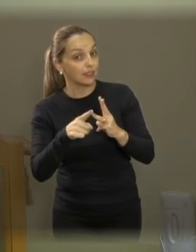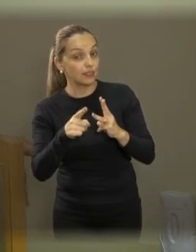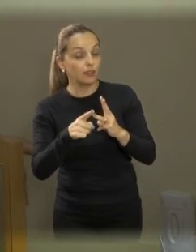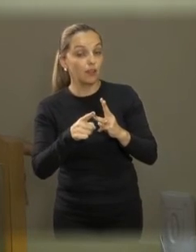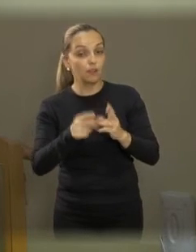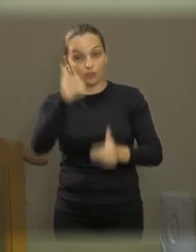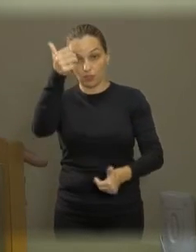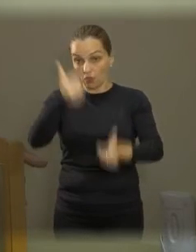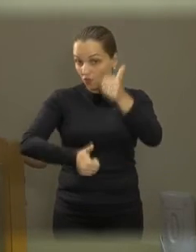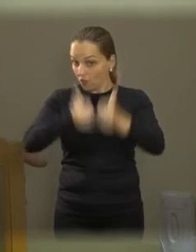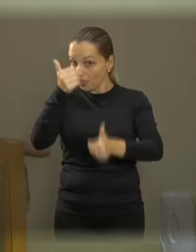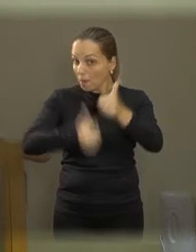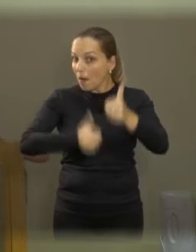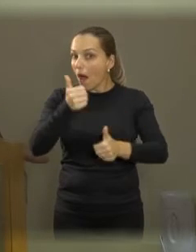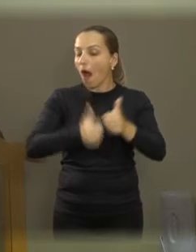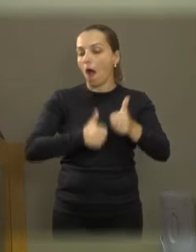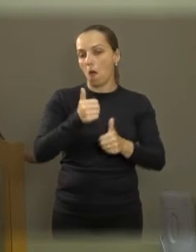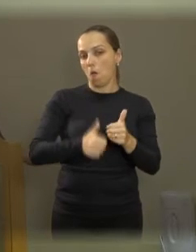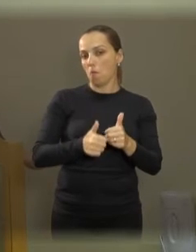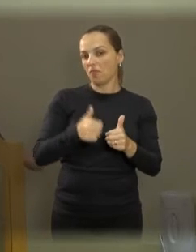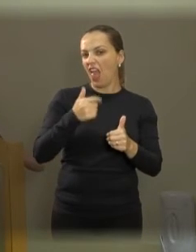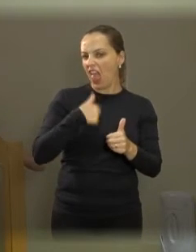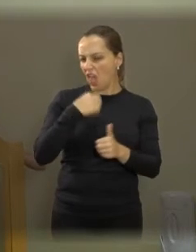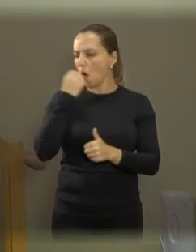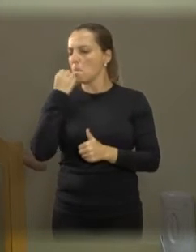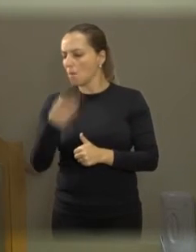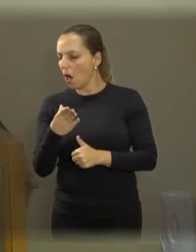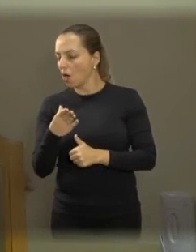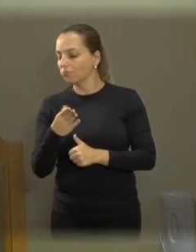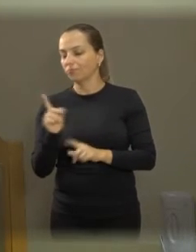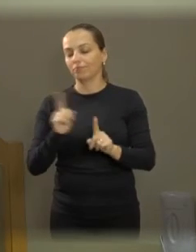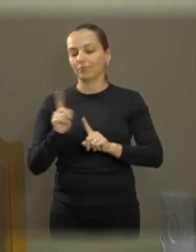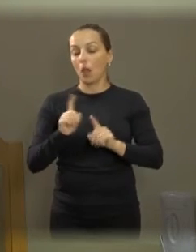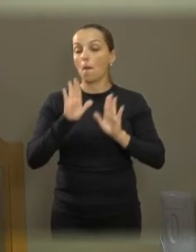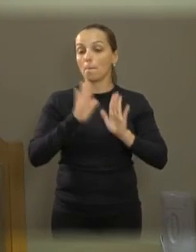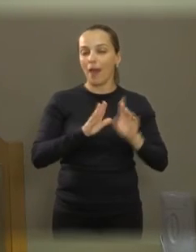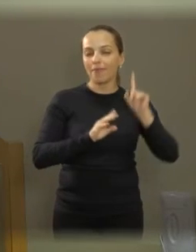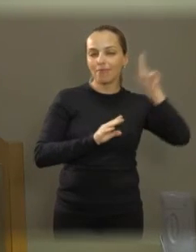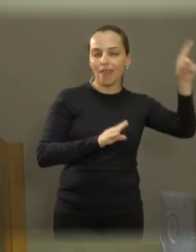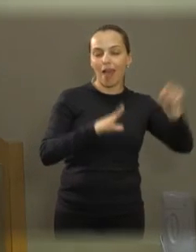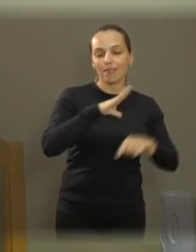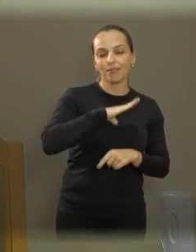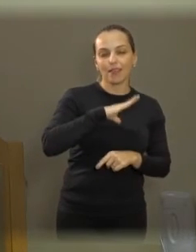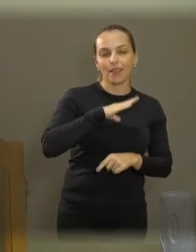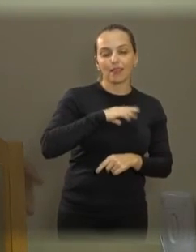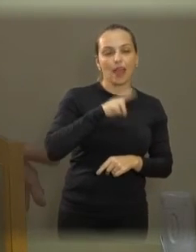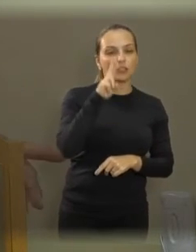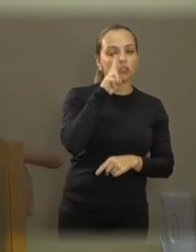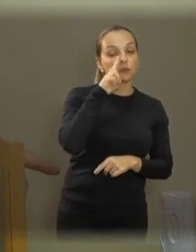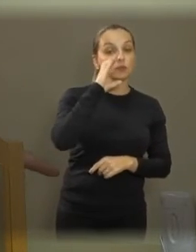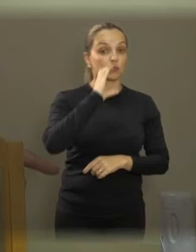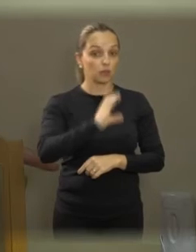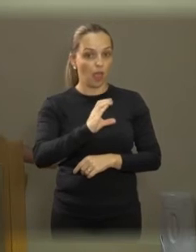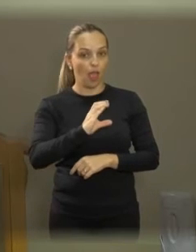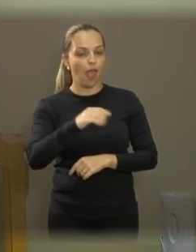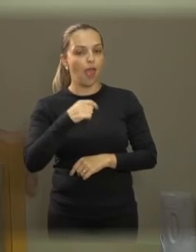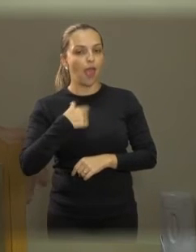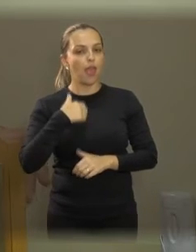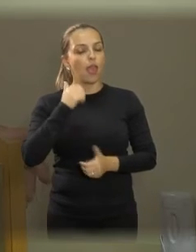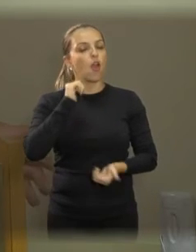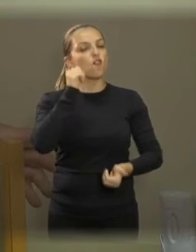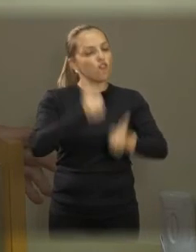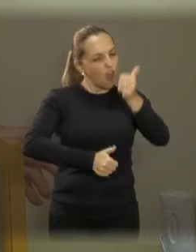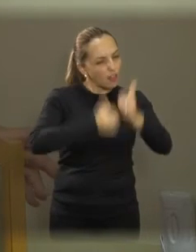não tenho cara de jogador de futebol, mas era dentro de Catanduva. Eu joguei muito futebol na